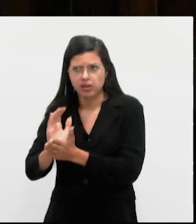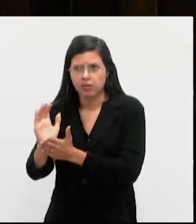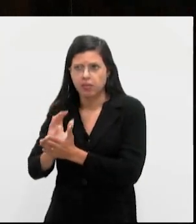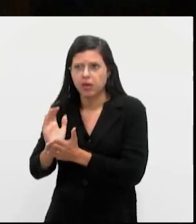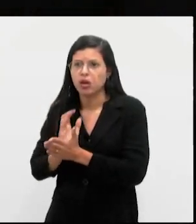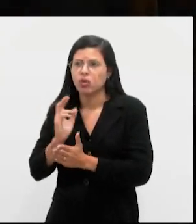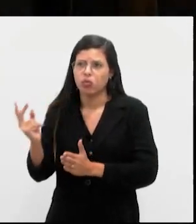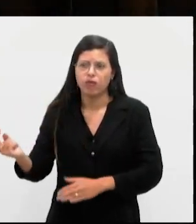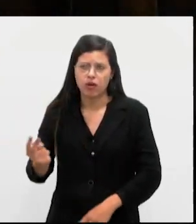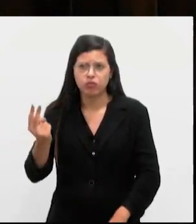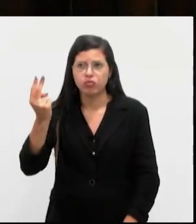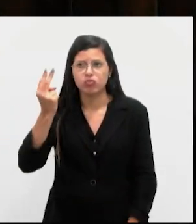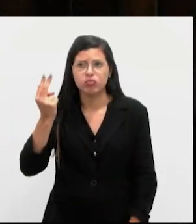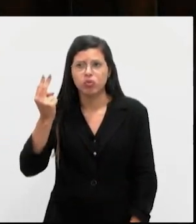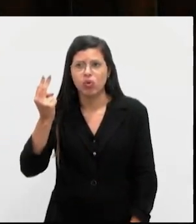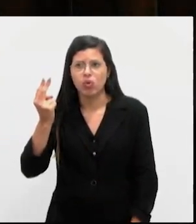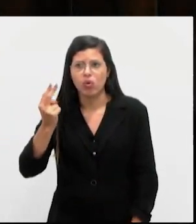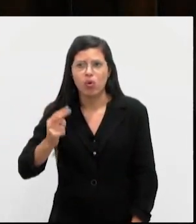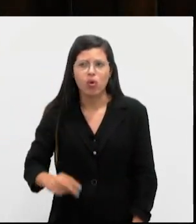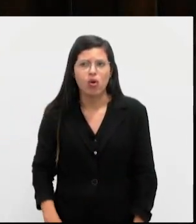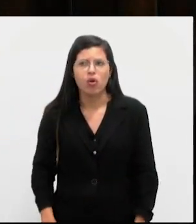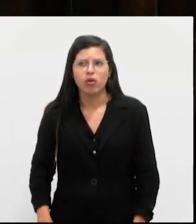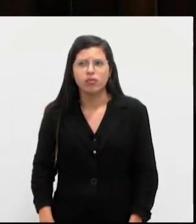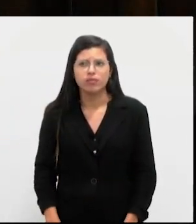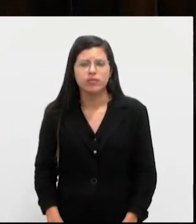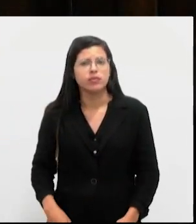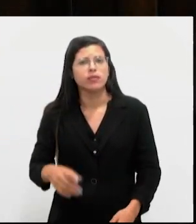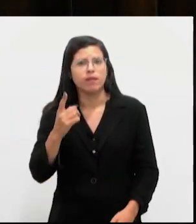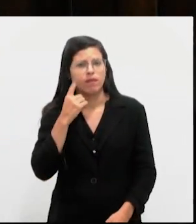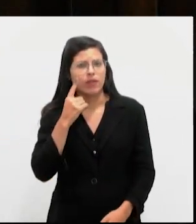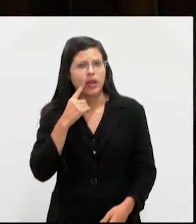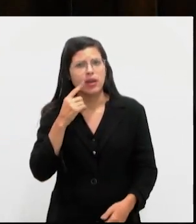valores, levantar os reclamantes,